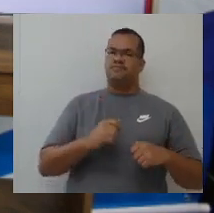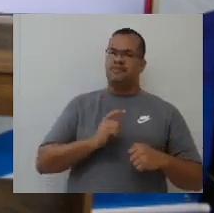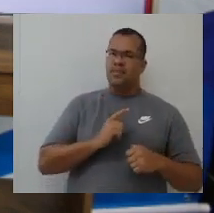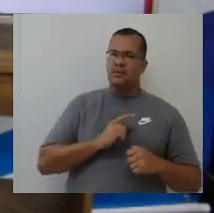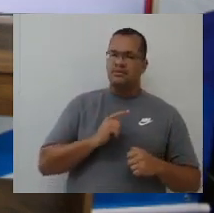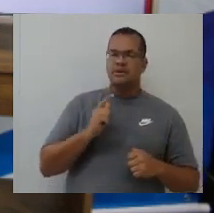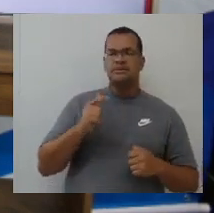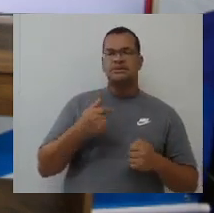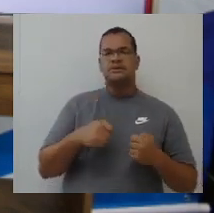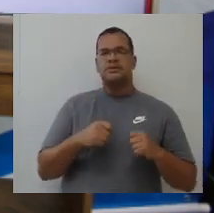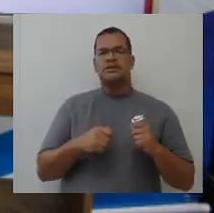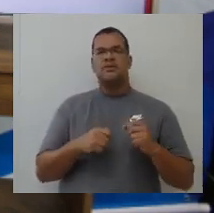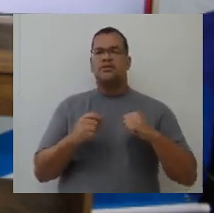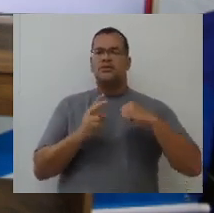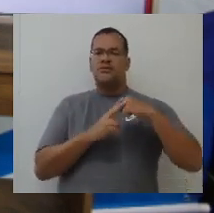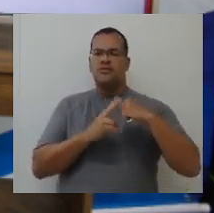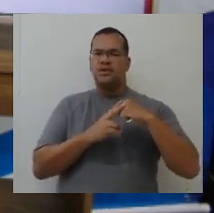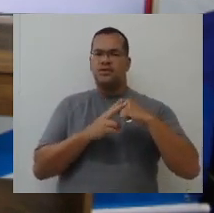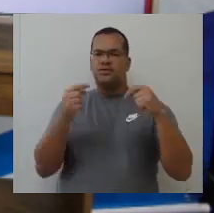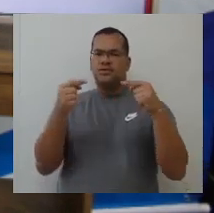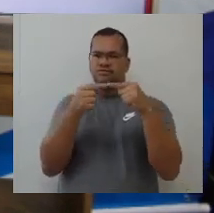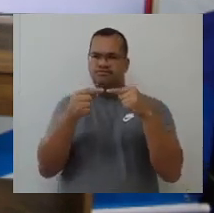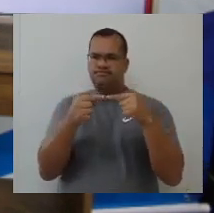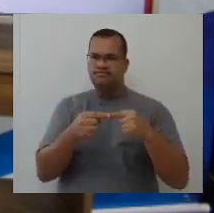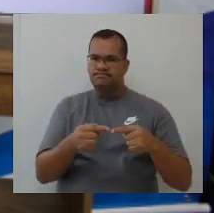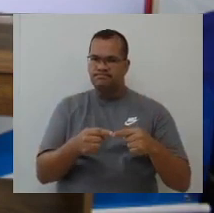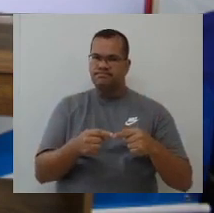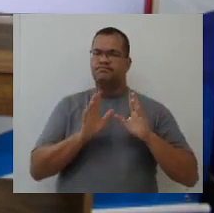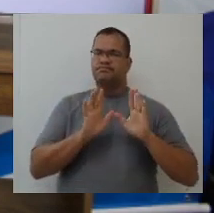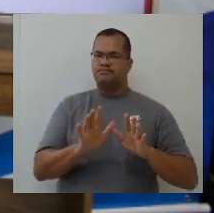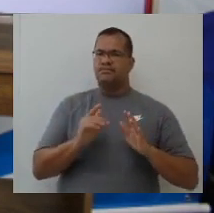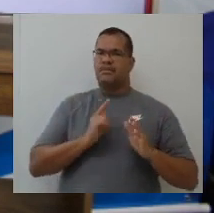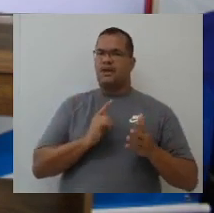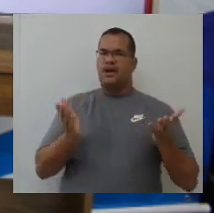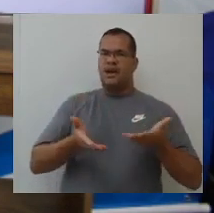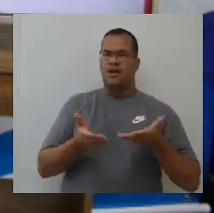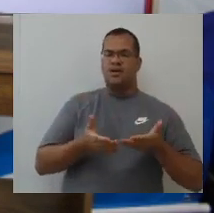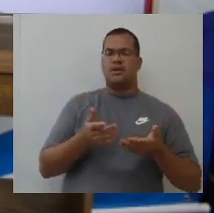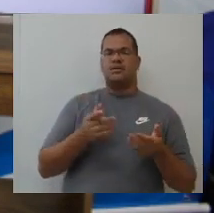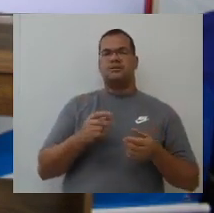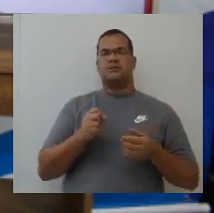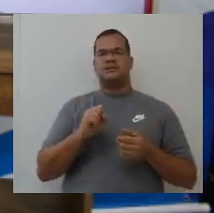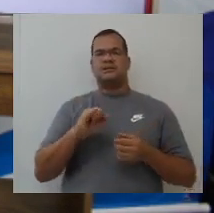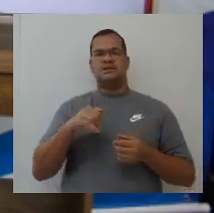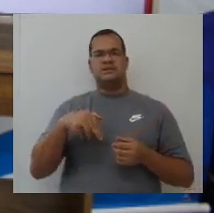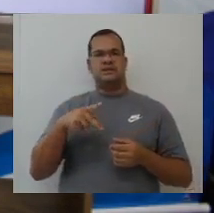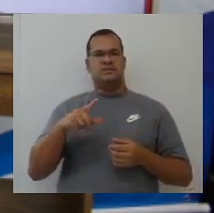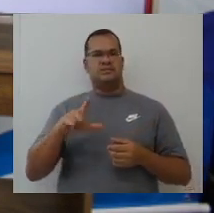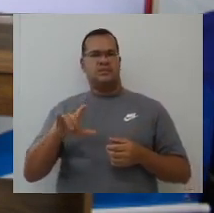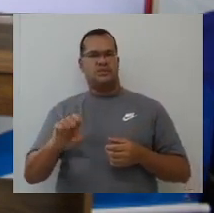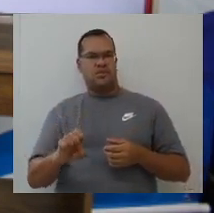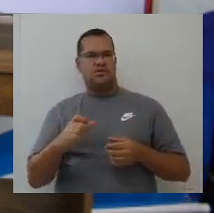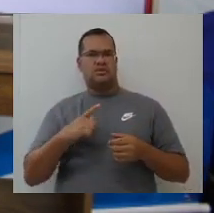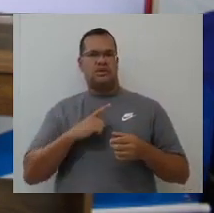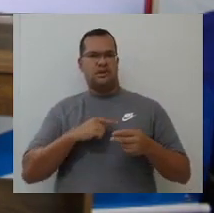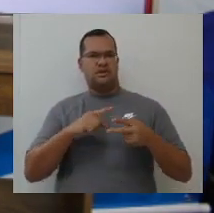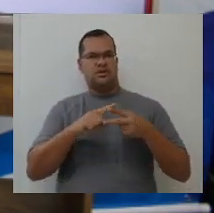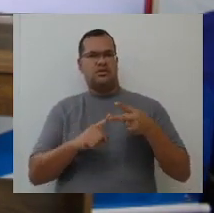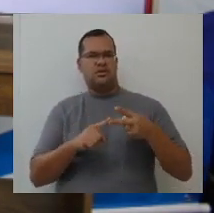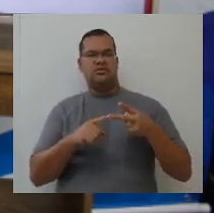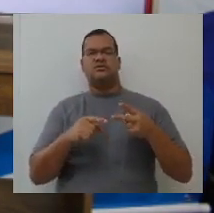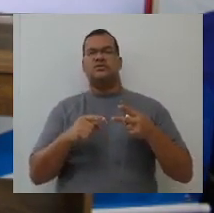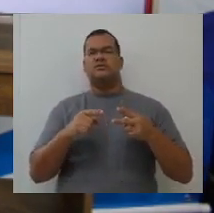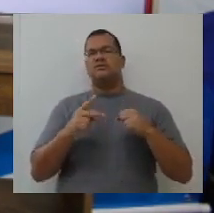auxiliar específico, um verbo auxiliar indicado. Ora, eu estou trabalhando Simple Present agora. Simple Present possui 2 verbos auxiliares. Vem aqui para o